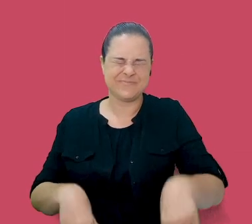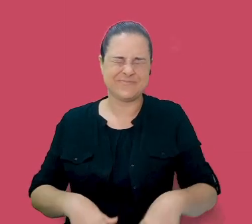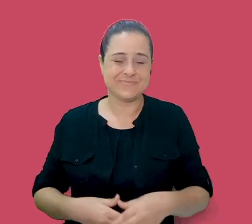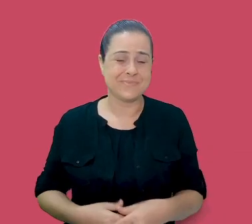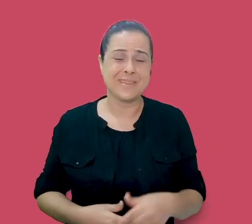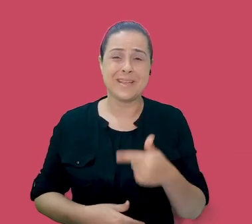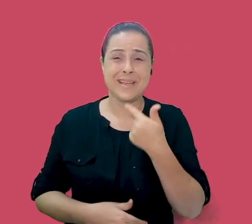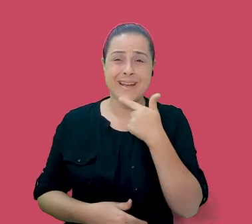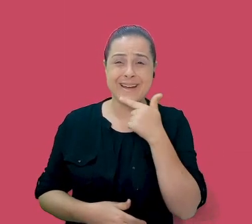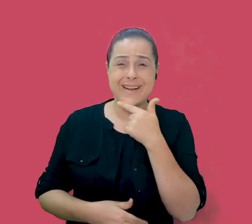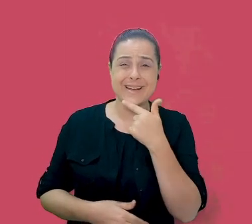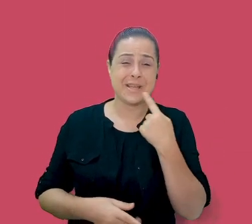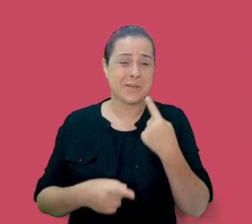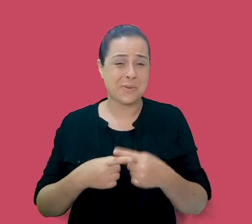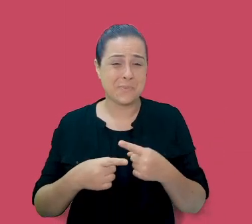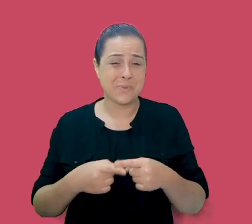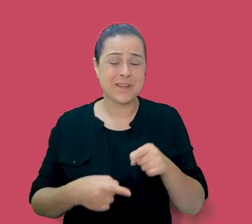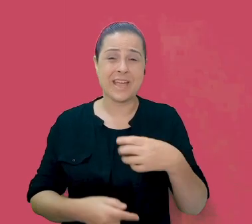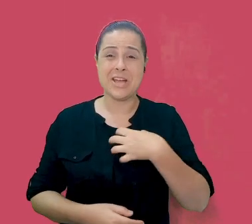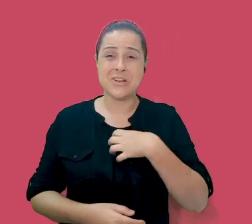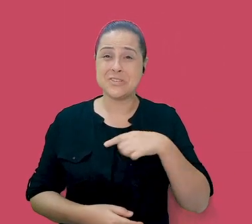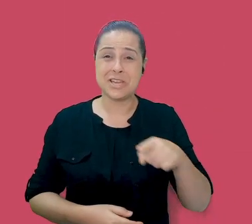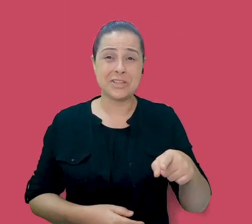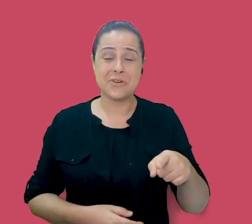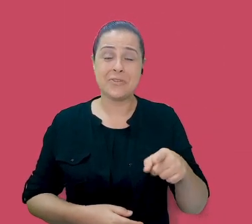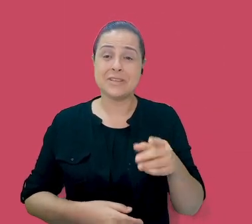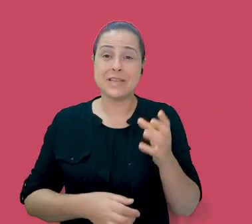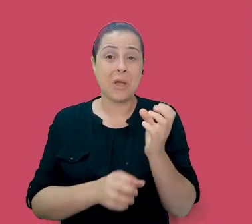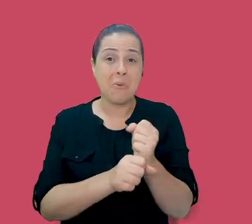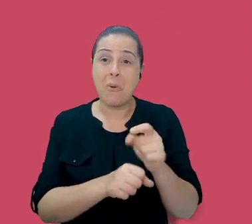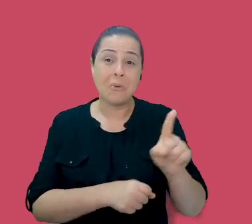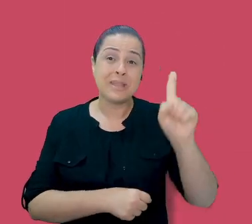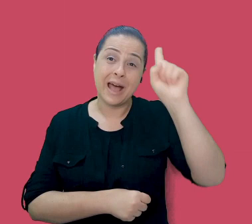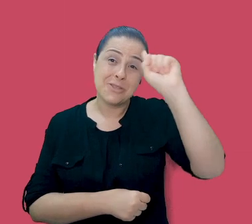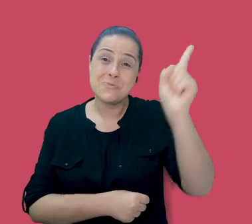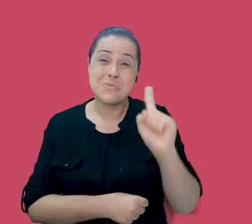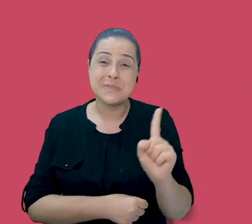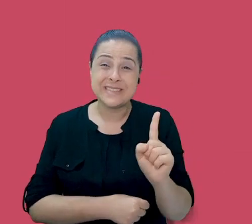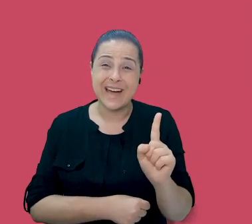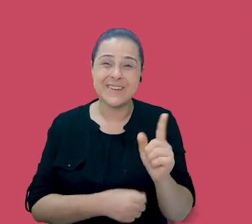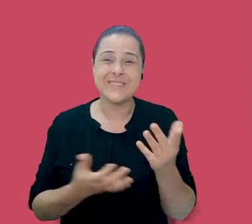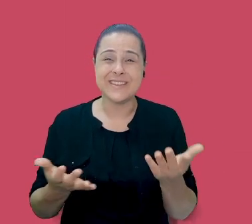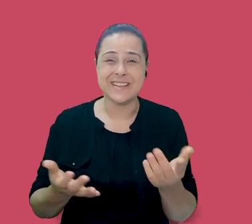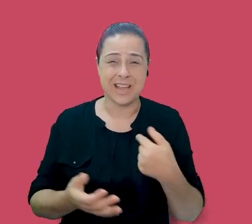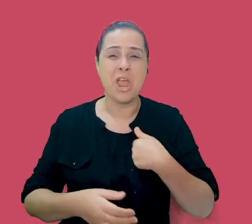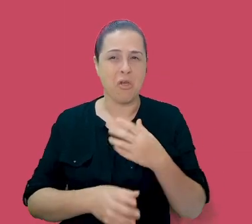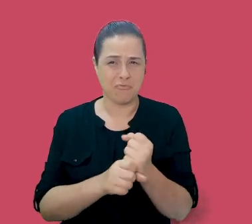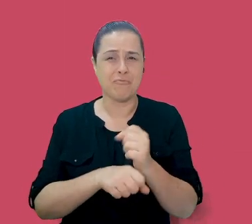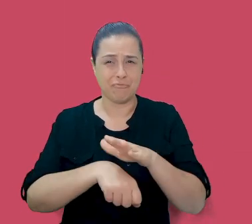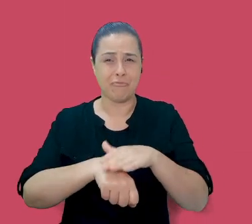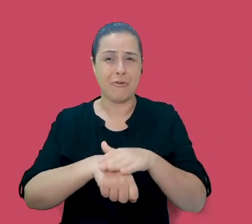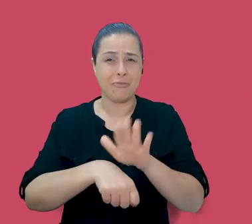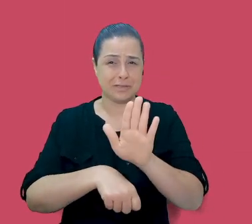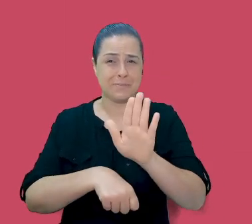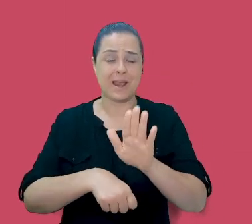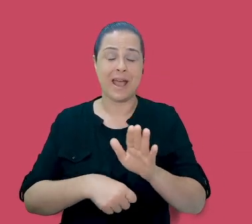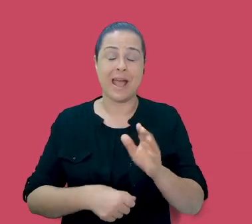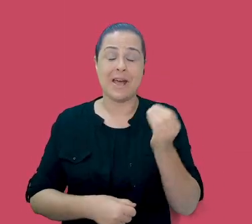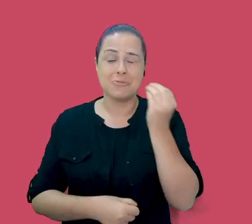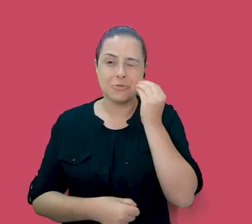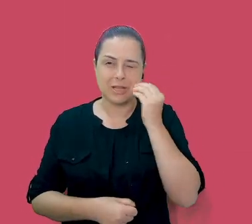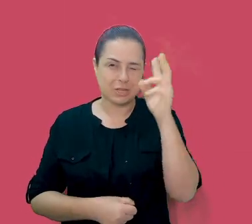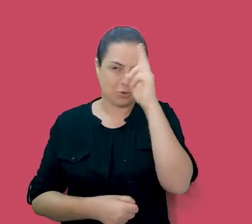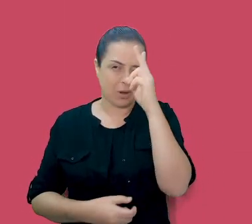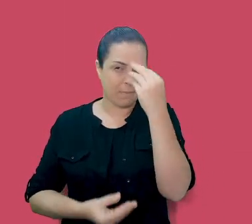Eu tô rindo aqui que você deu cortar essa parte, né? O homem que não sabe fazer a conta. Não, vou fazer a conta. Ó, tentando lembrar da conta,